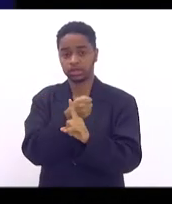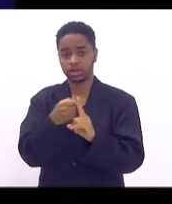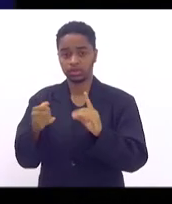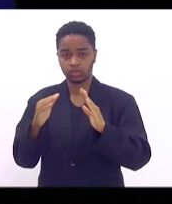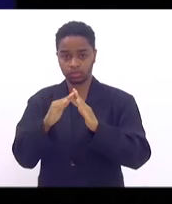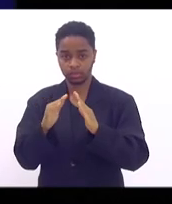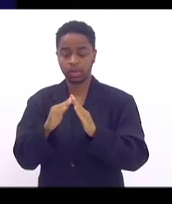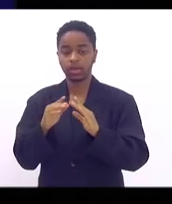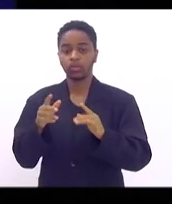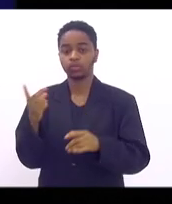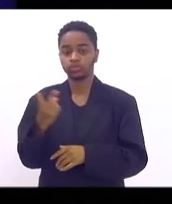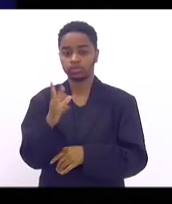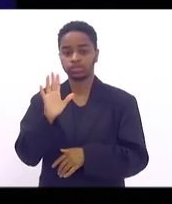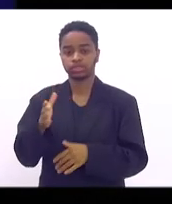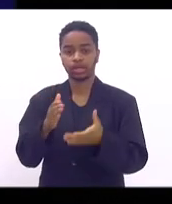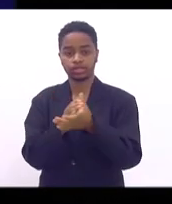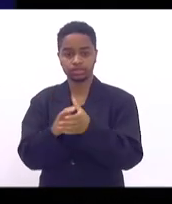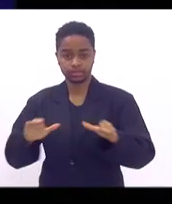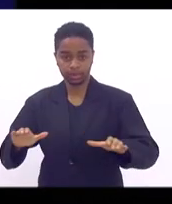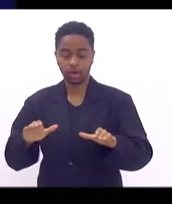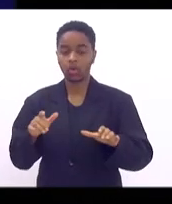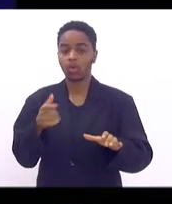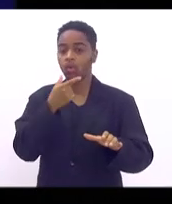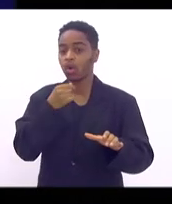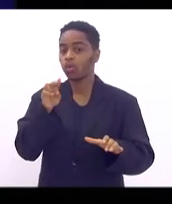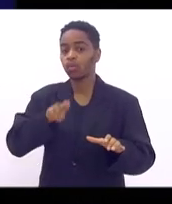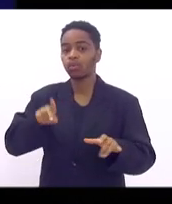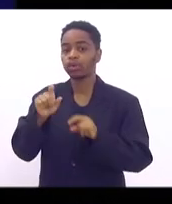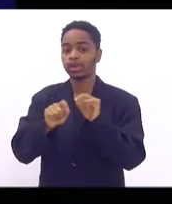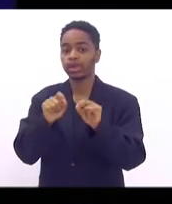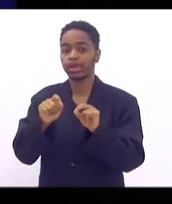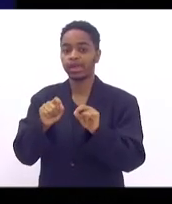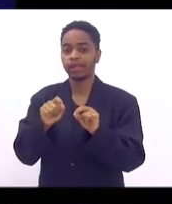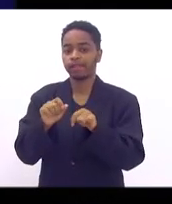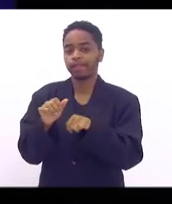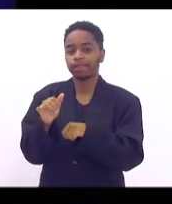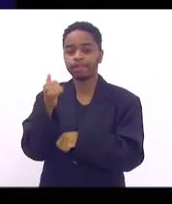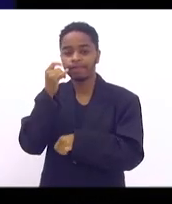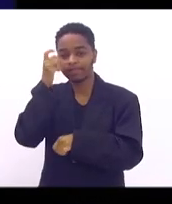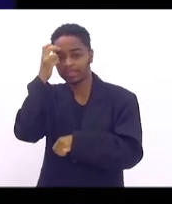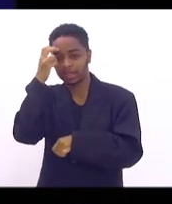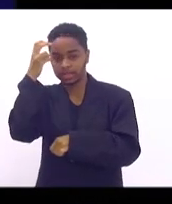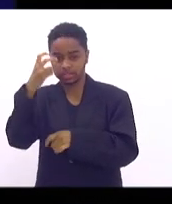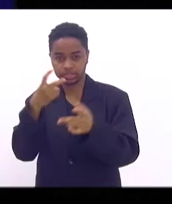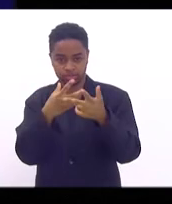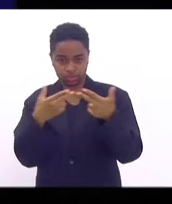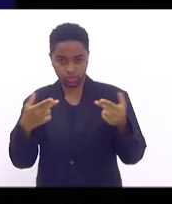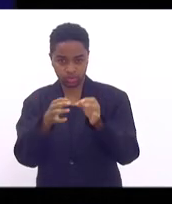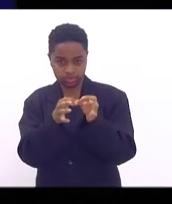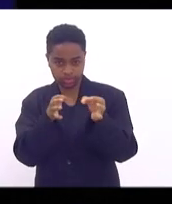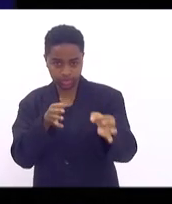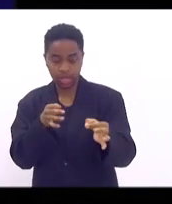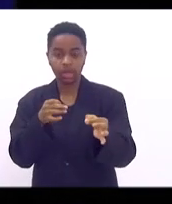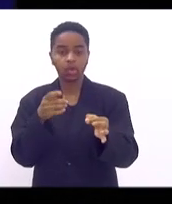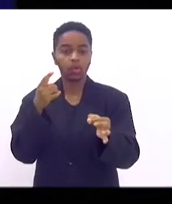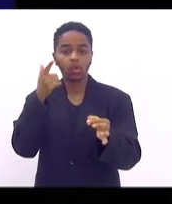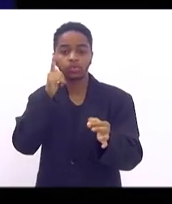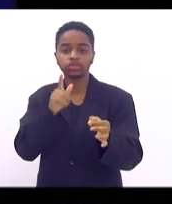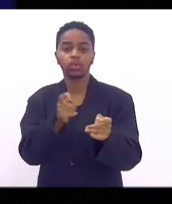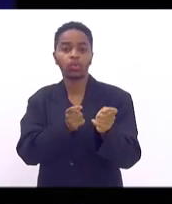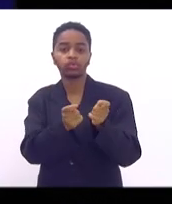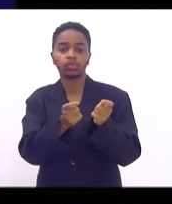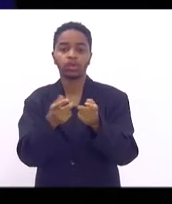sujeito usava da inteligência das coisas para violentar a mulher. Ele tinha o controle, né, dos objetos da casa e ele